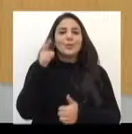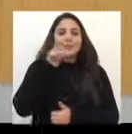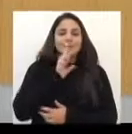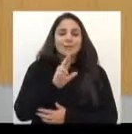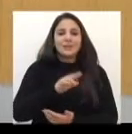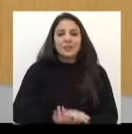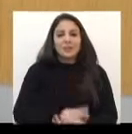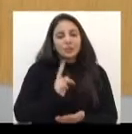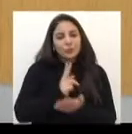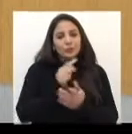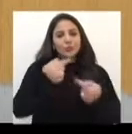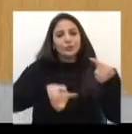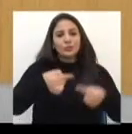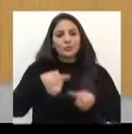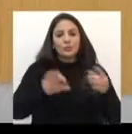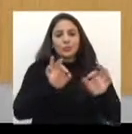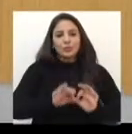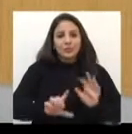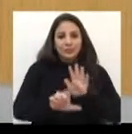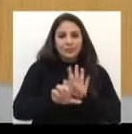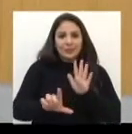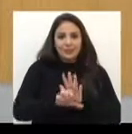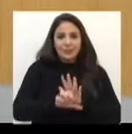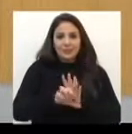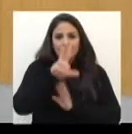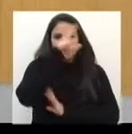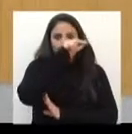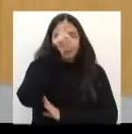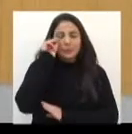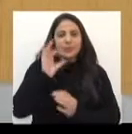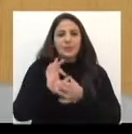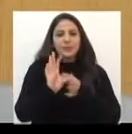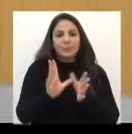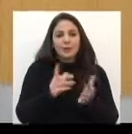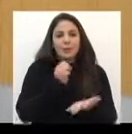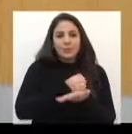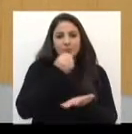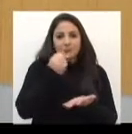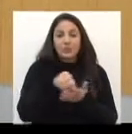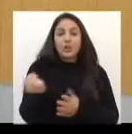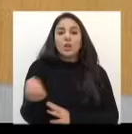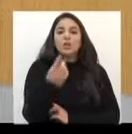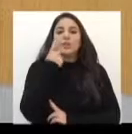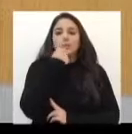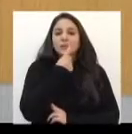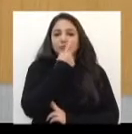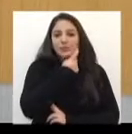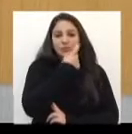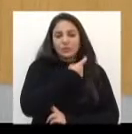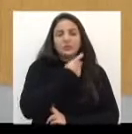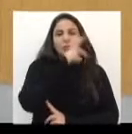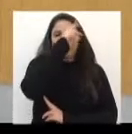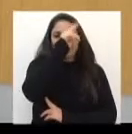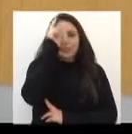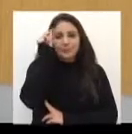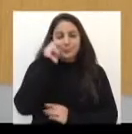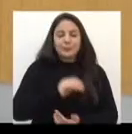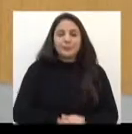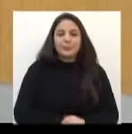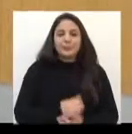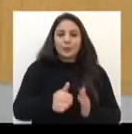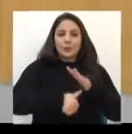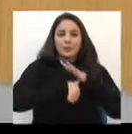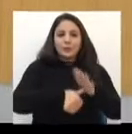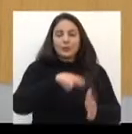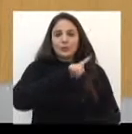o projeto de lei do Poder Executivo que autoriza a contratação de novos dentistas para o município. O líder do